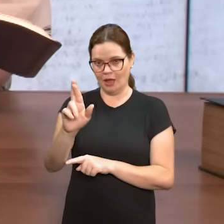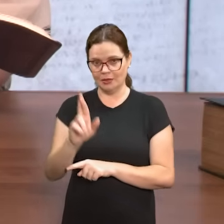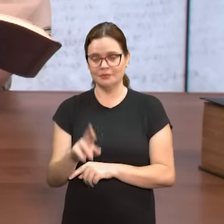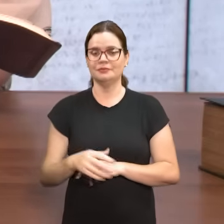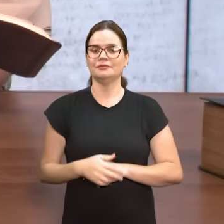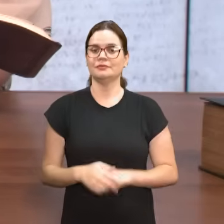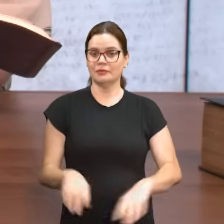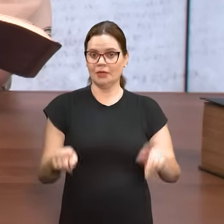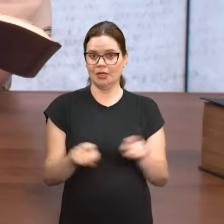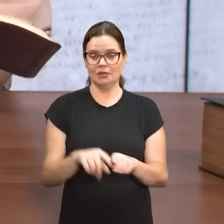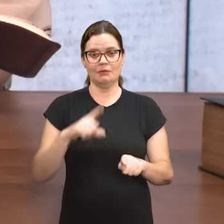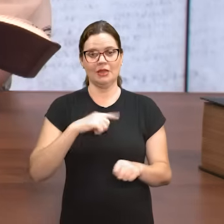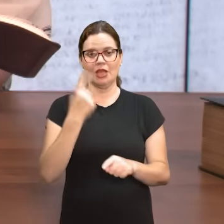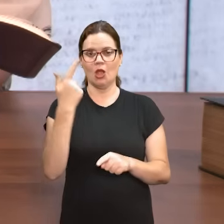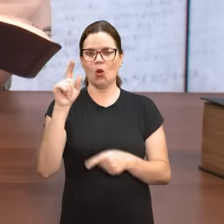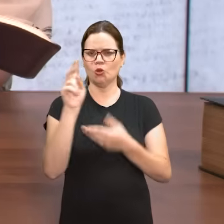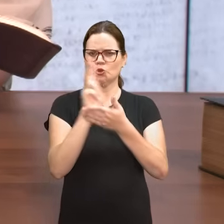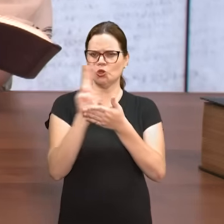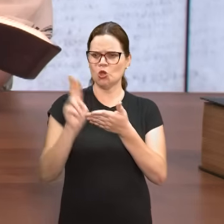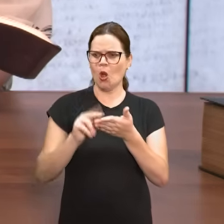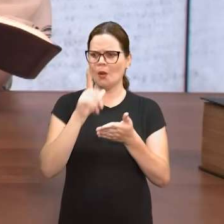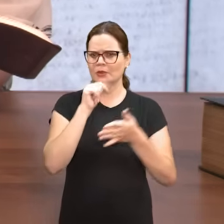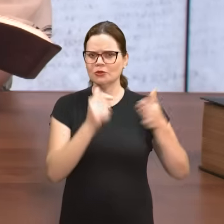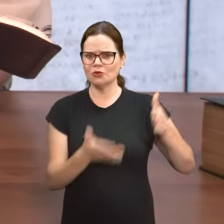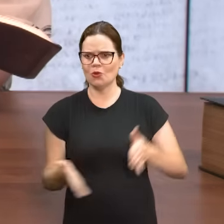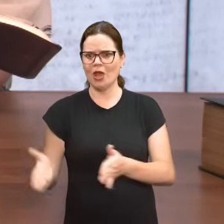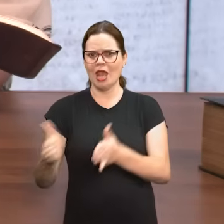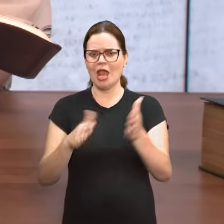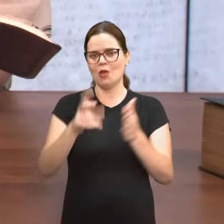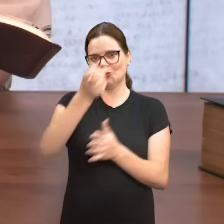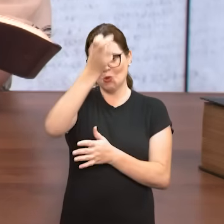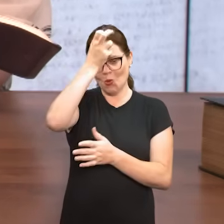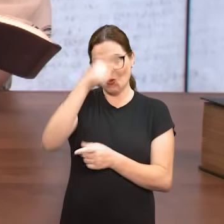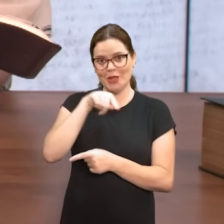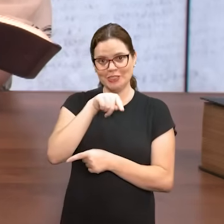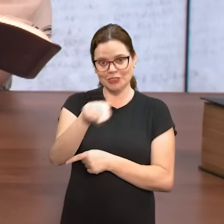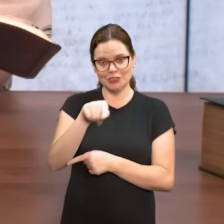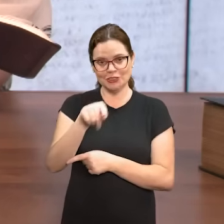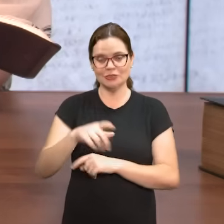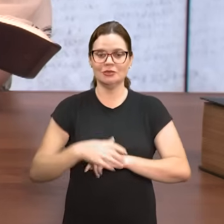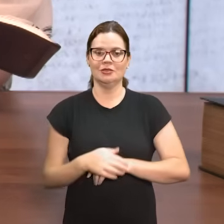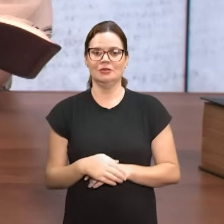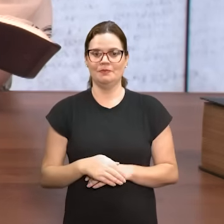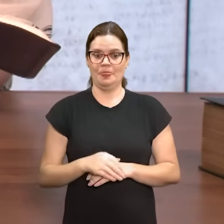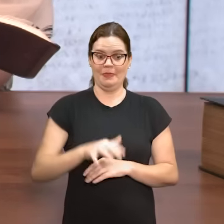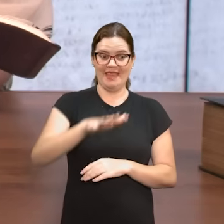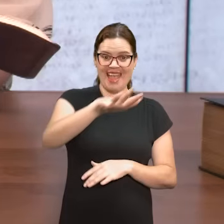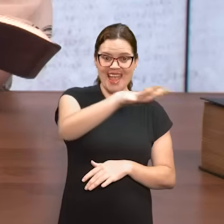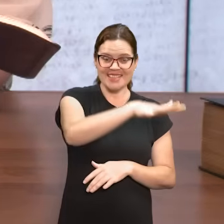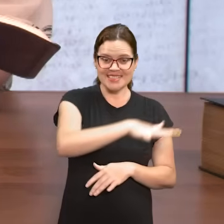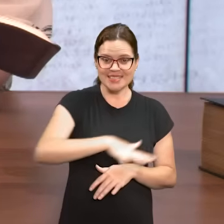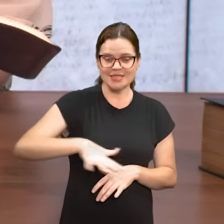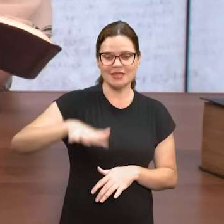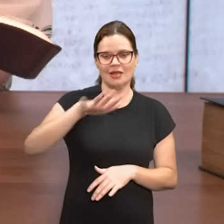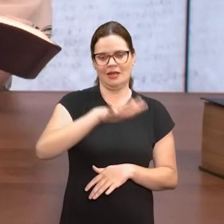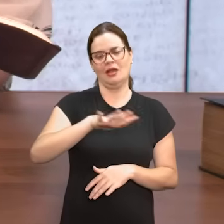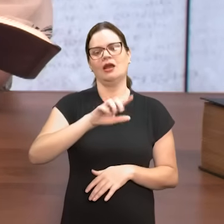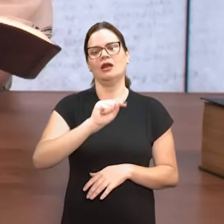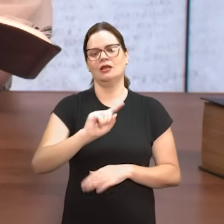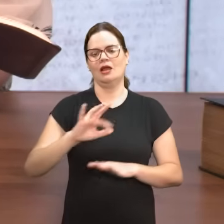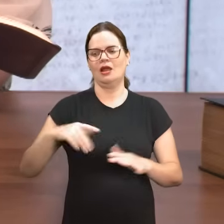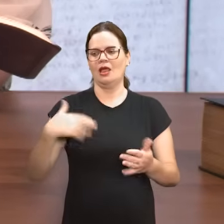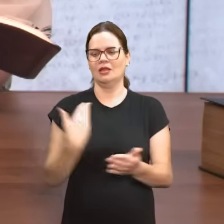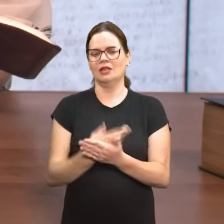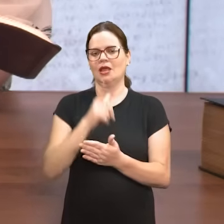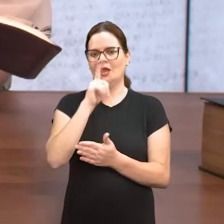E passa Asmon e sai ao ribeiro do Egito, e as saídas deste termo irão até o